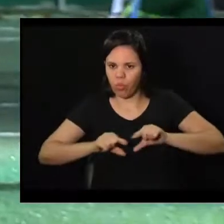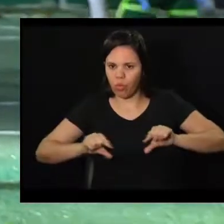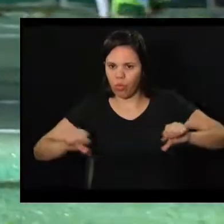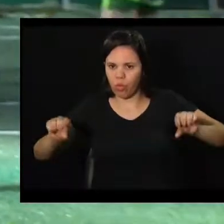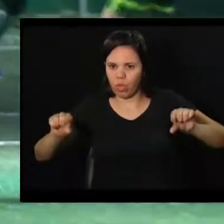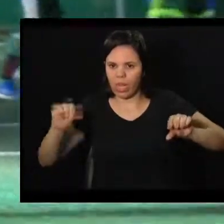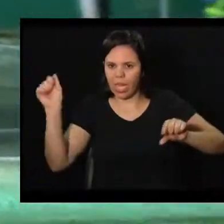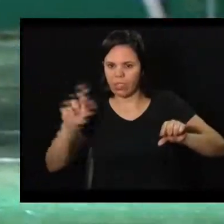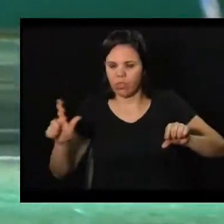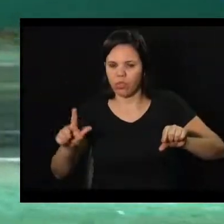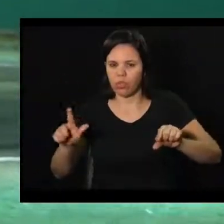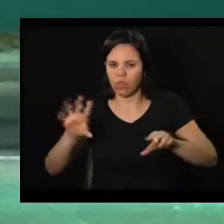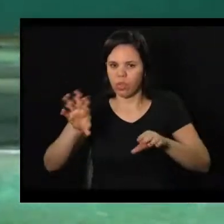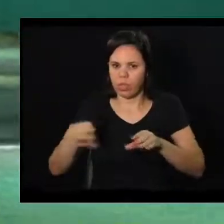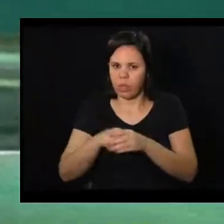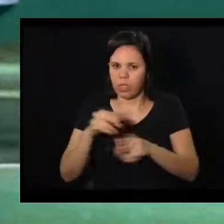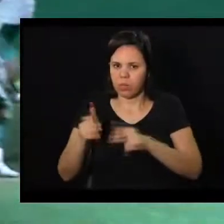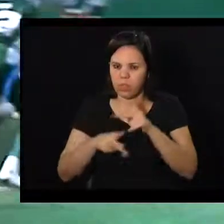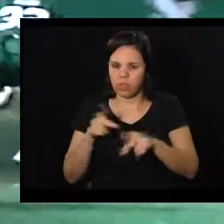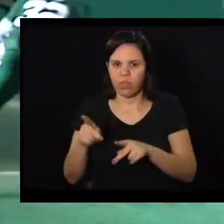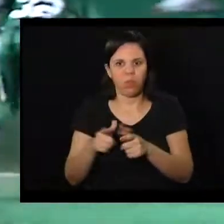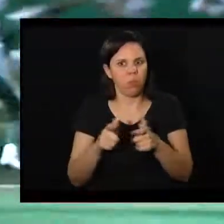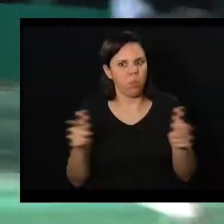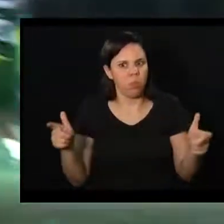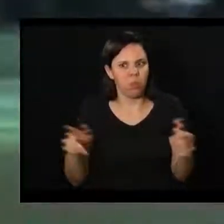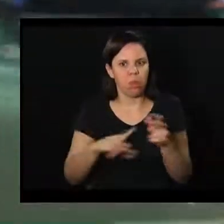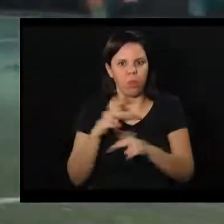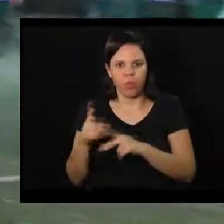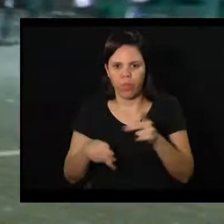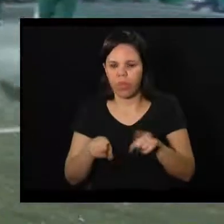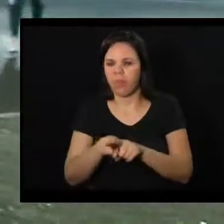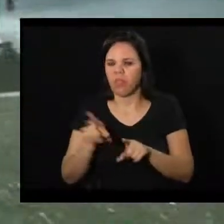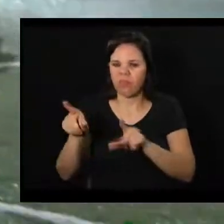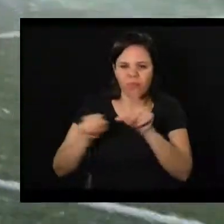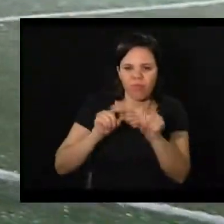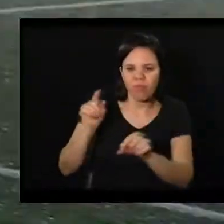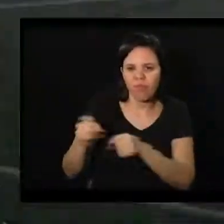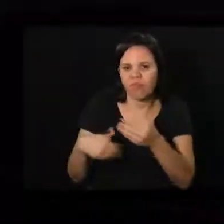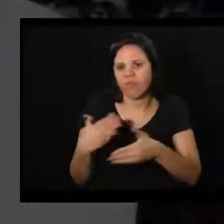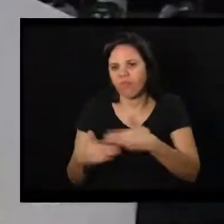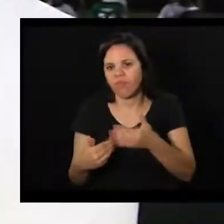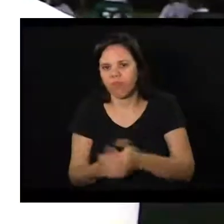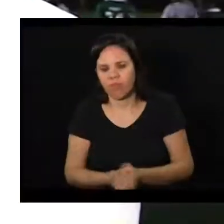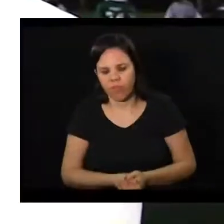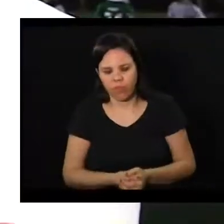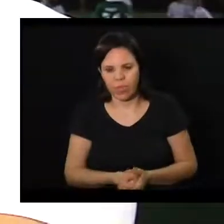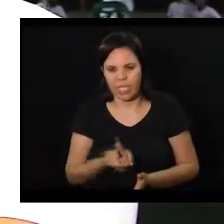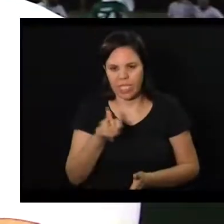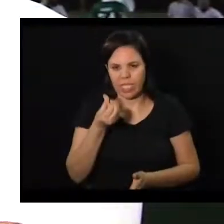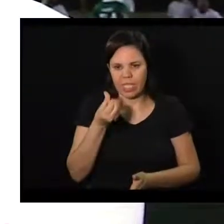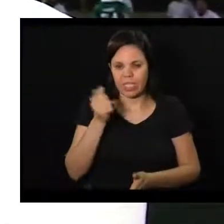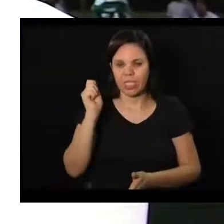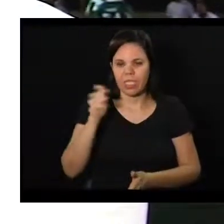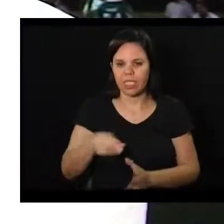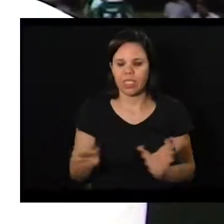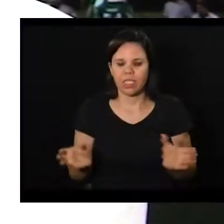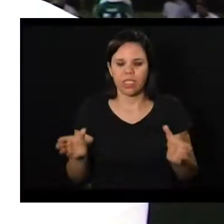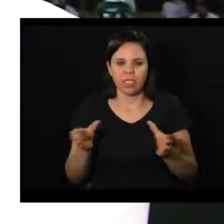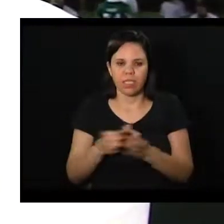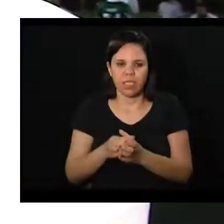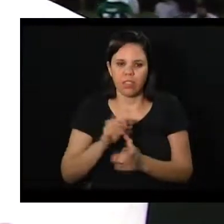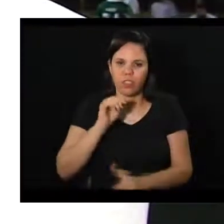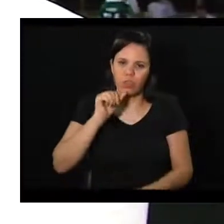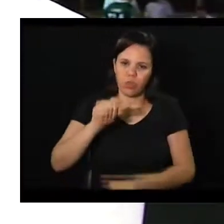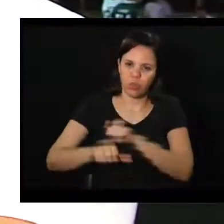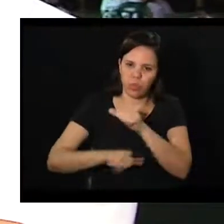gente. Como os elencos são bem numerosos, as seletivas também são constantes. A cada 6 meses o time realiza uma seletiva, né, que